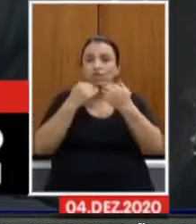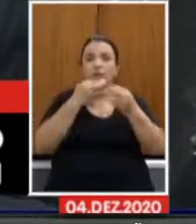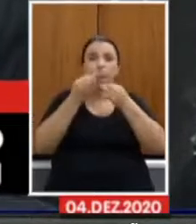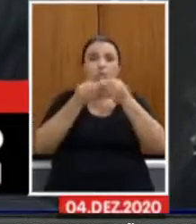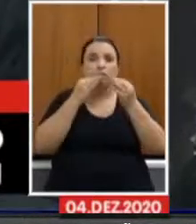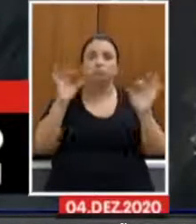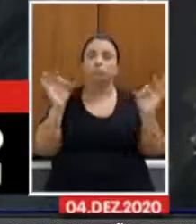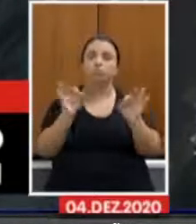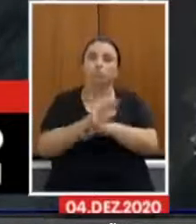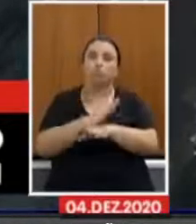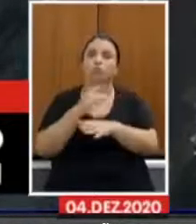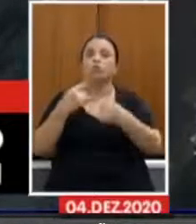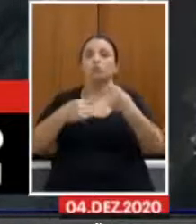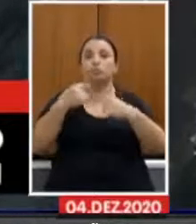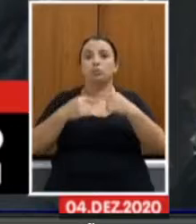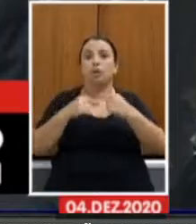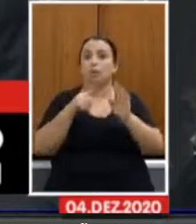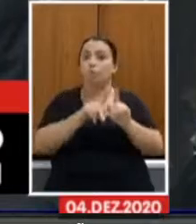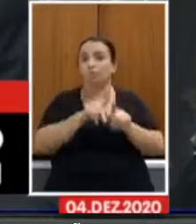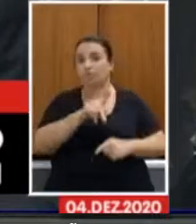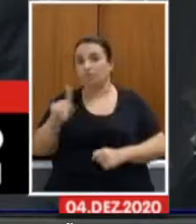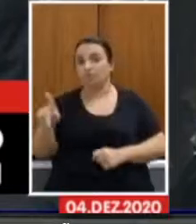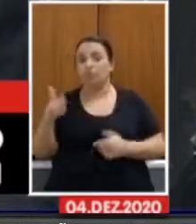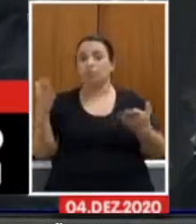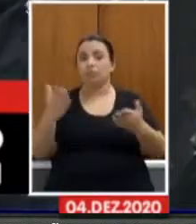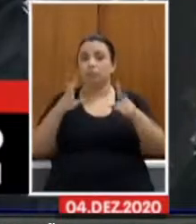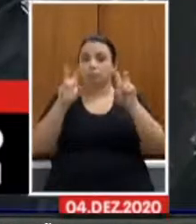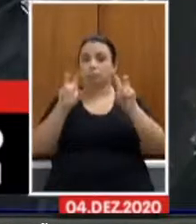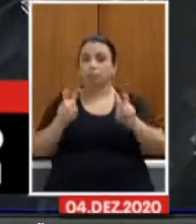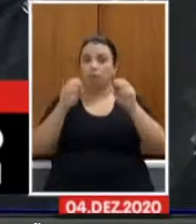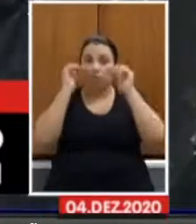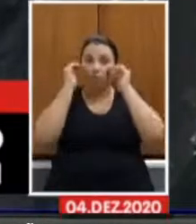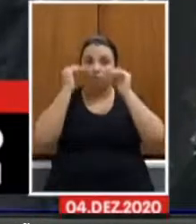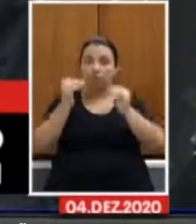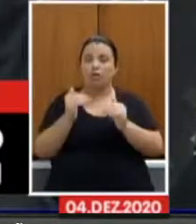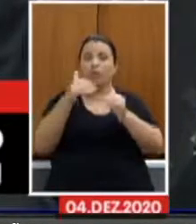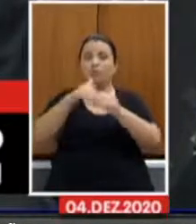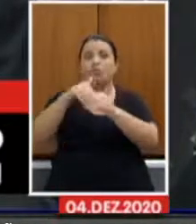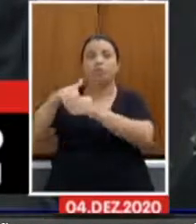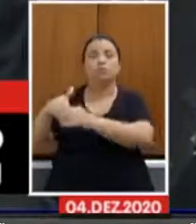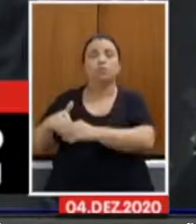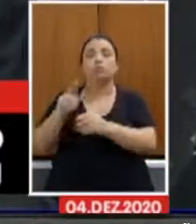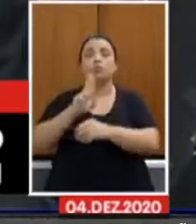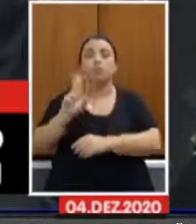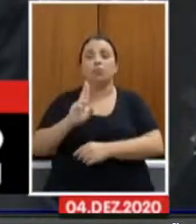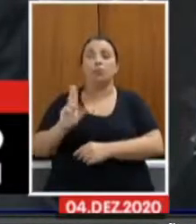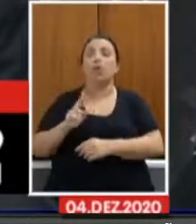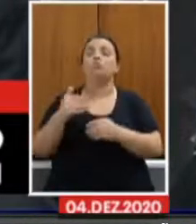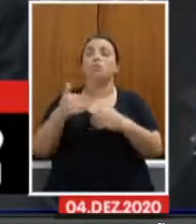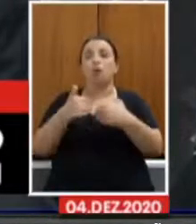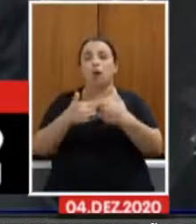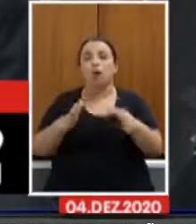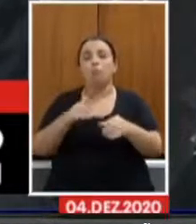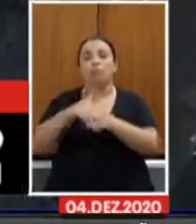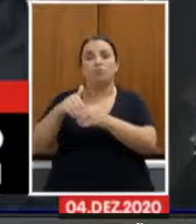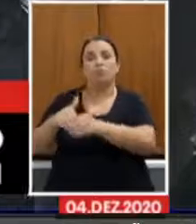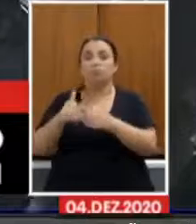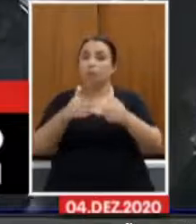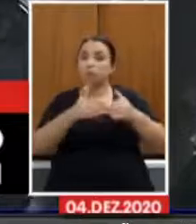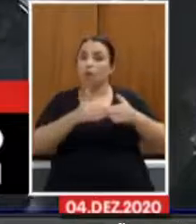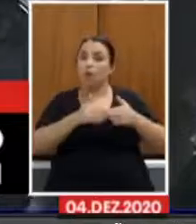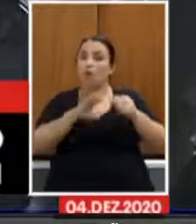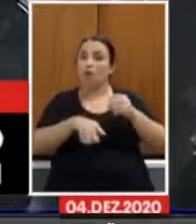a discussão. A presidência vai submeter a matéria à votação pelo processo nominal. Em votação o projeto, salvo emenda.